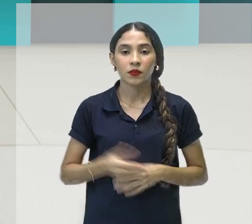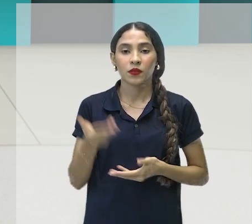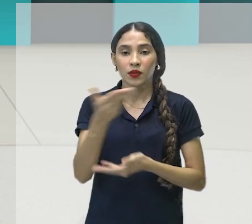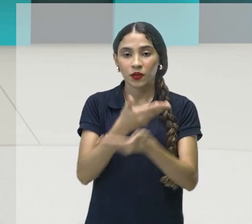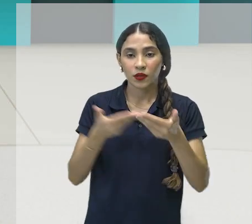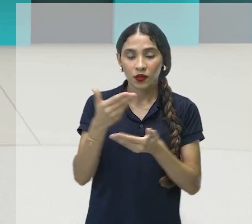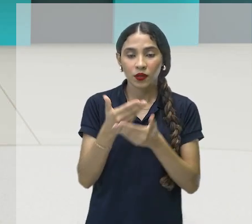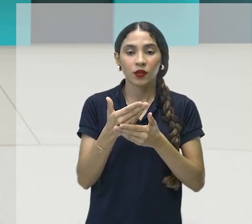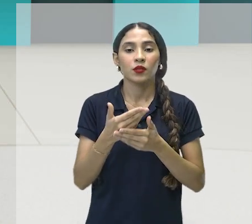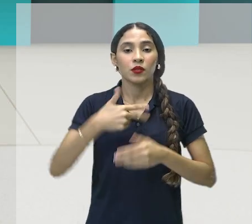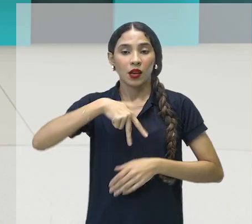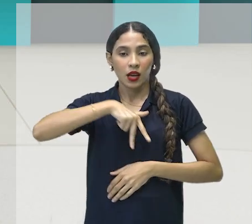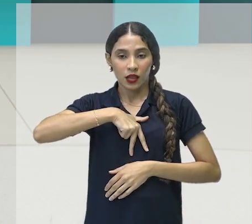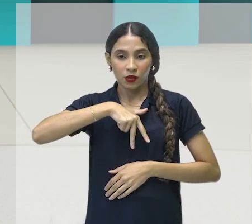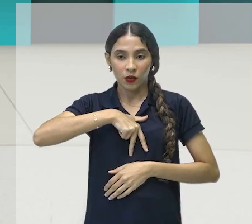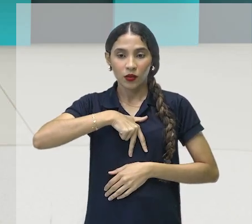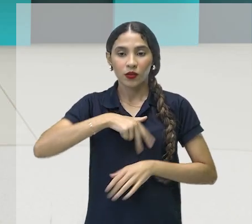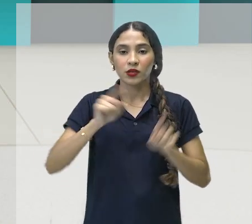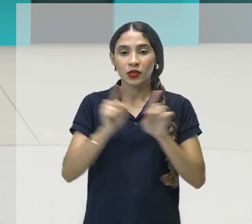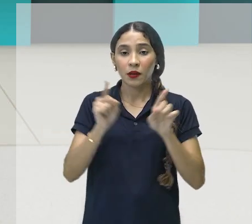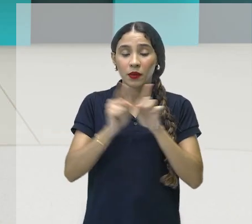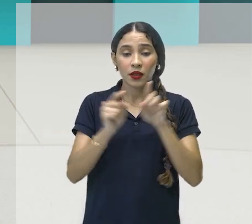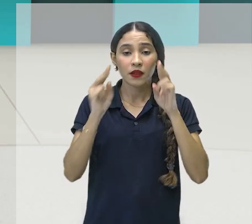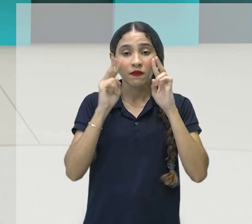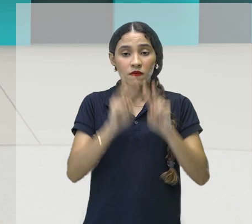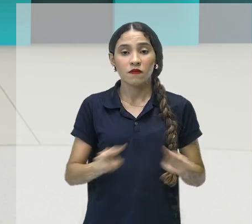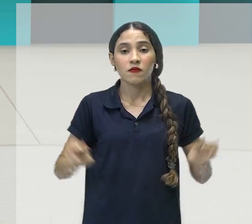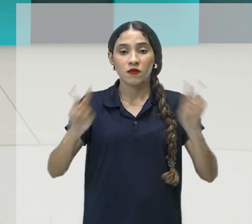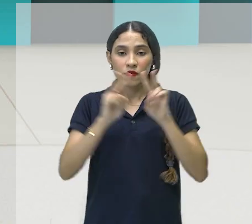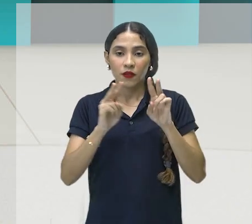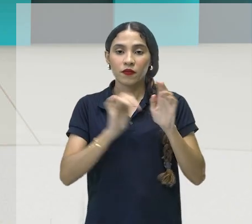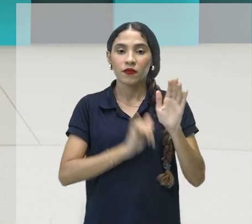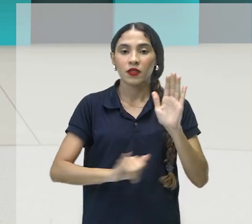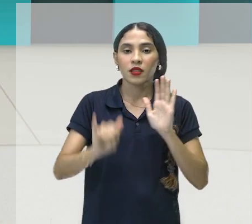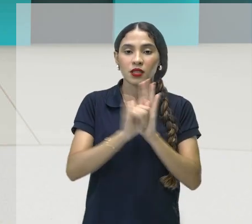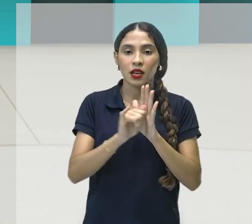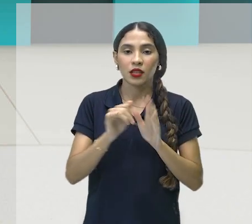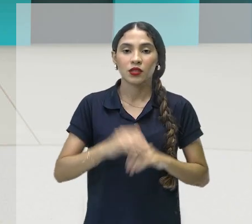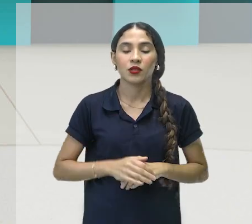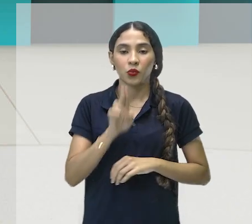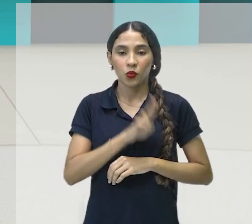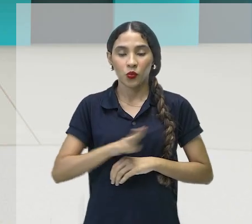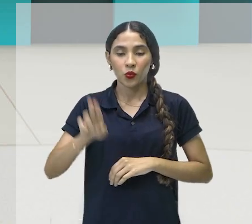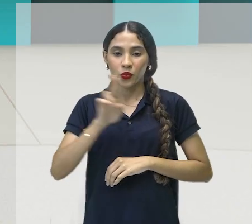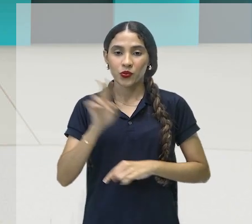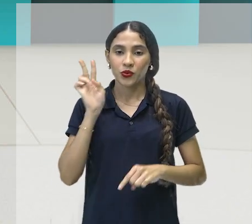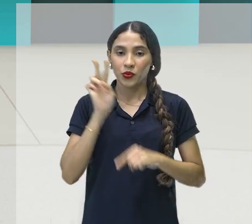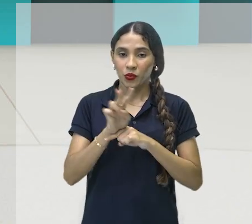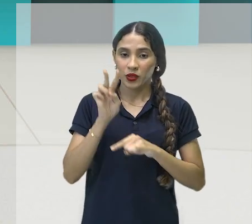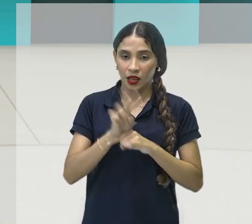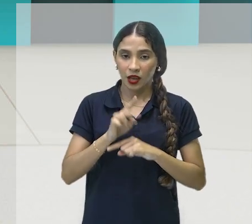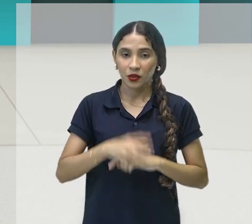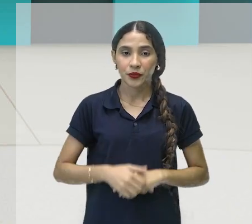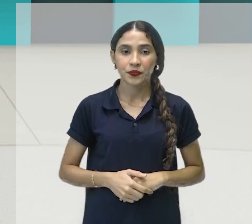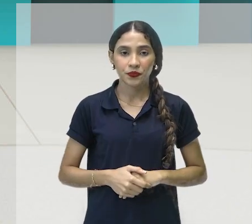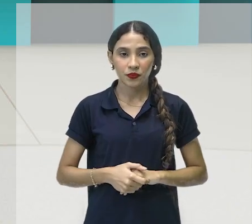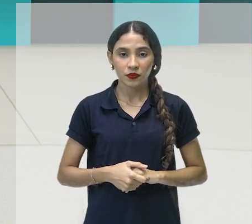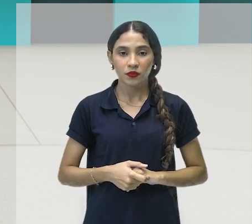um diálogo antropológico e visual sobre identidade, consumo